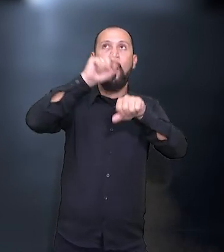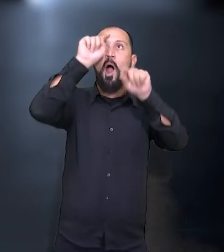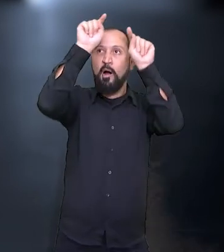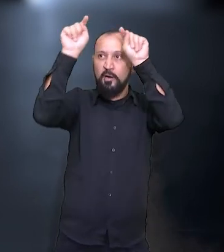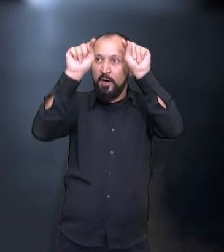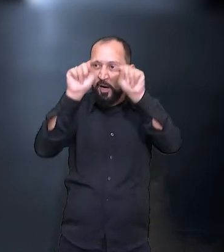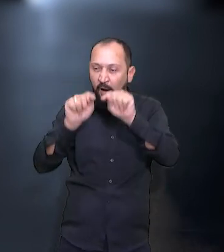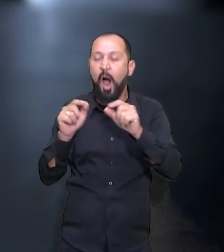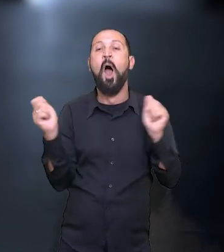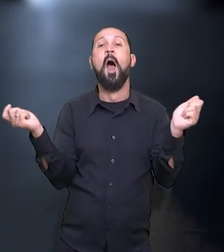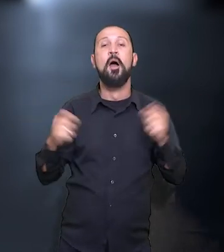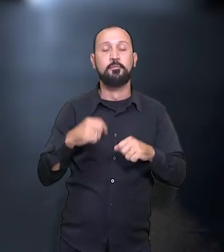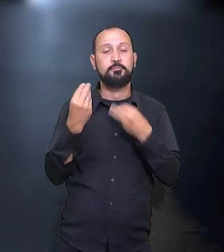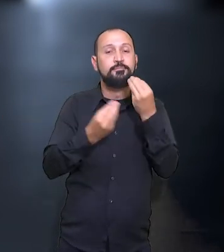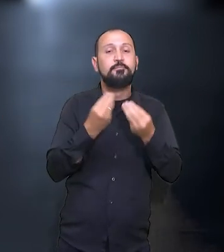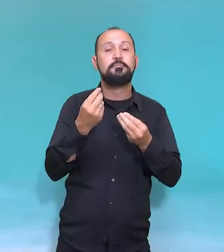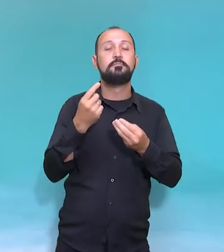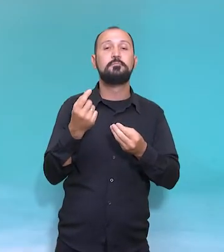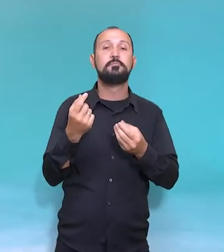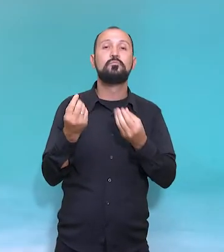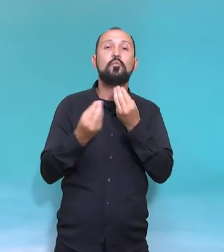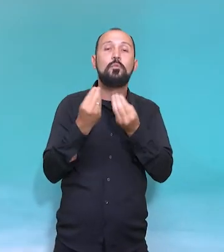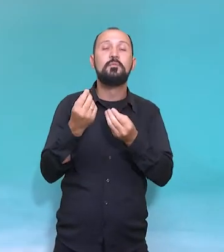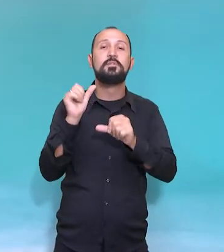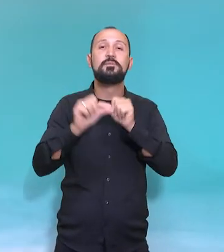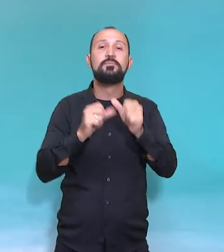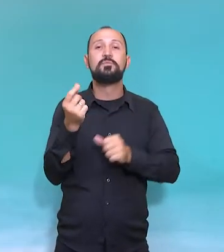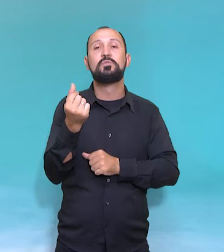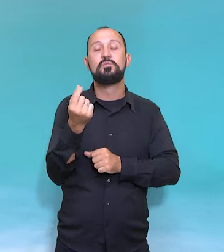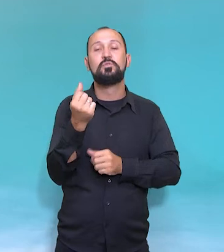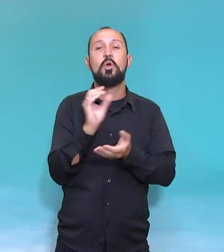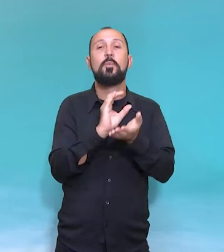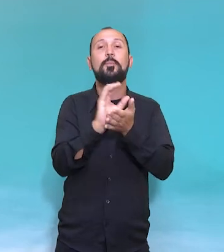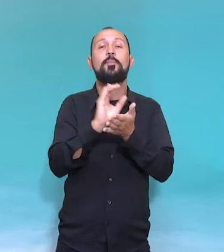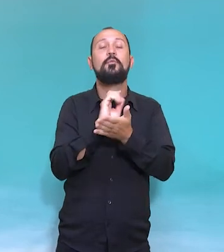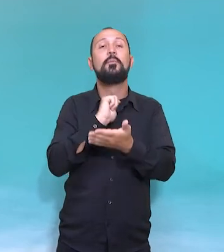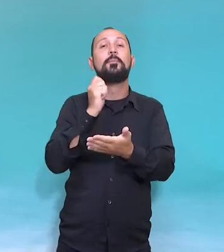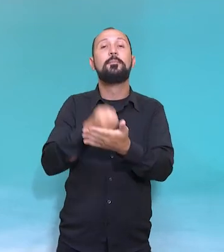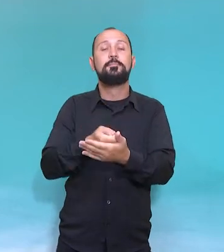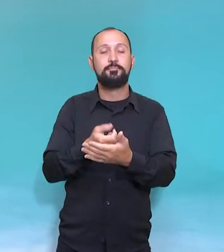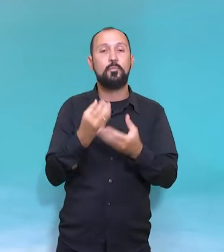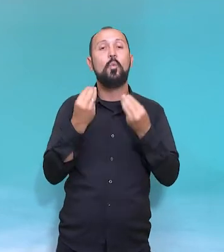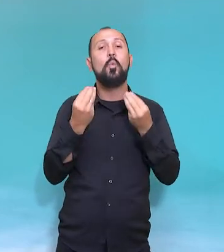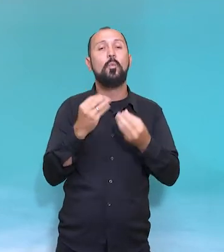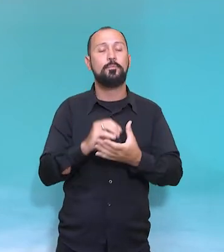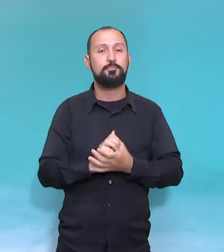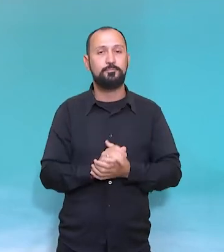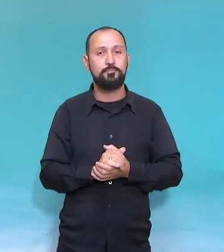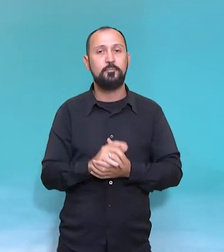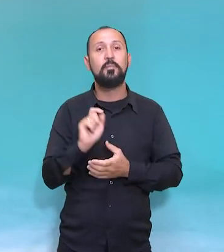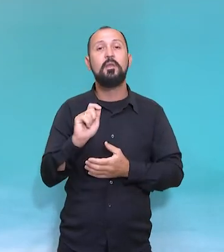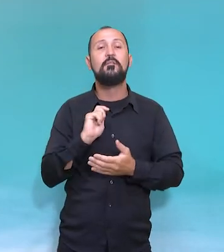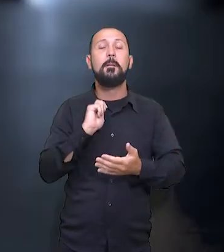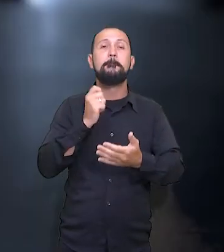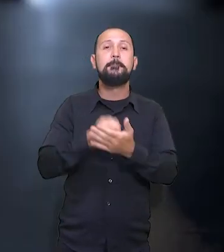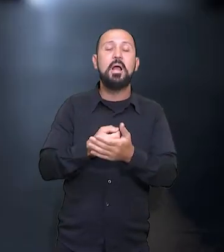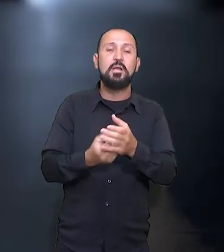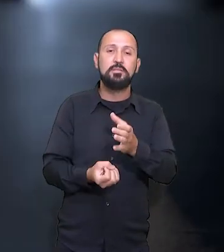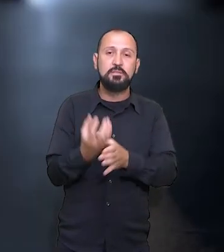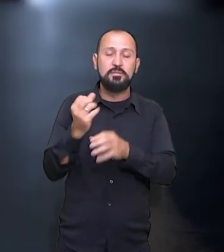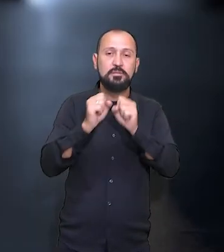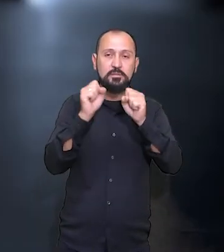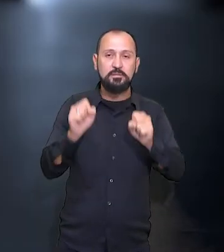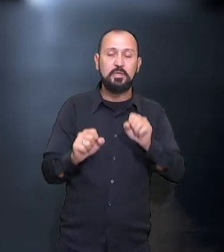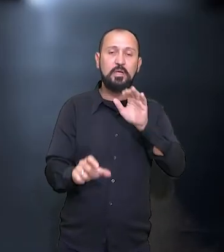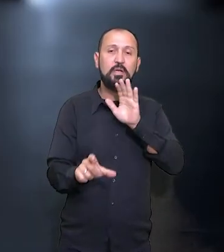país. E como ele vai ser criado monetariamente, em forma de dinheiro? Como ele vai ser financiado? Como que ele vai ser financiado? Quem vai bancar